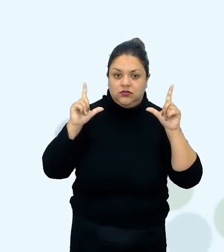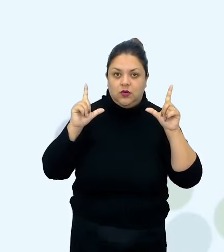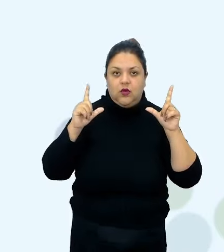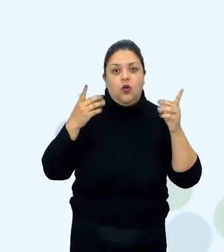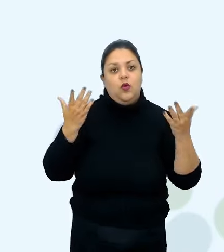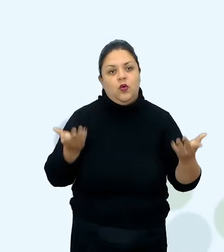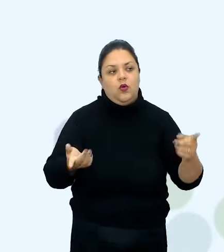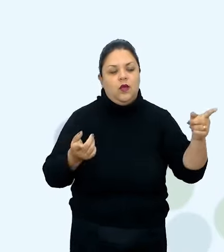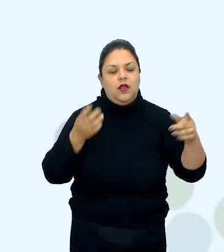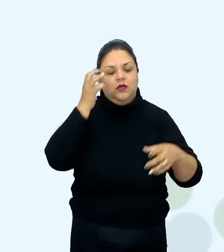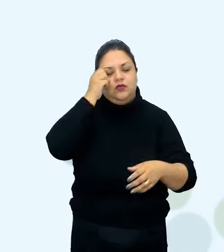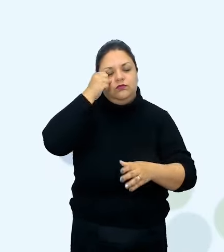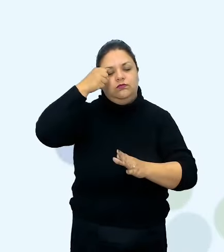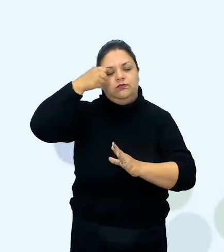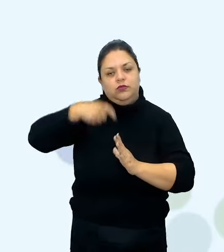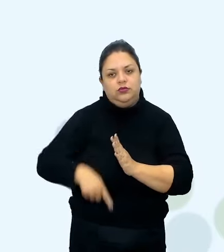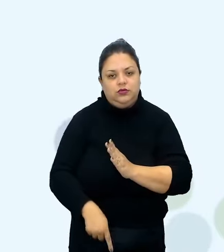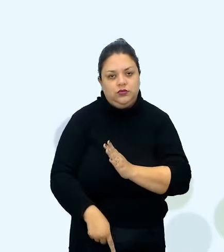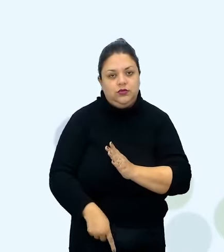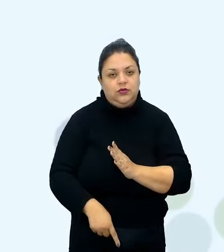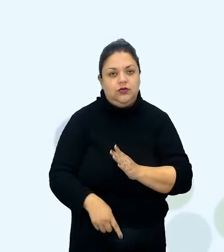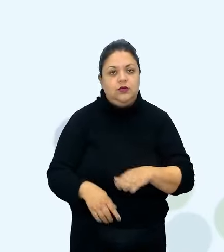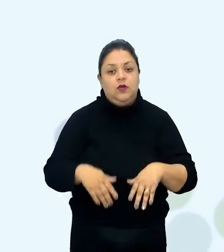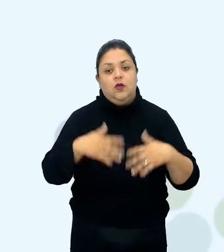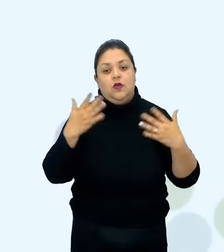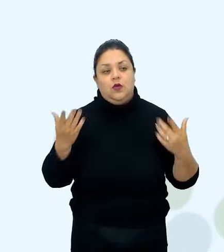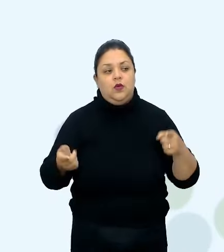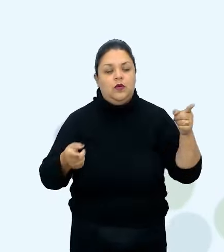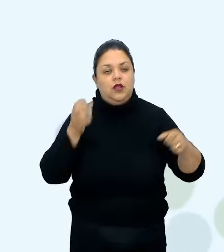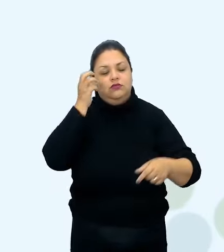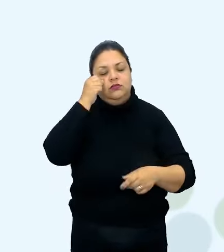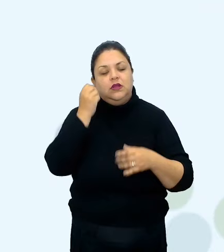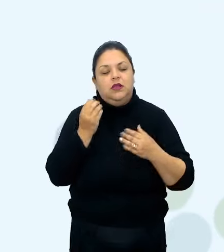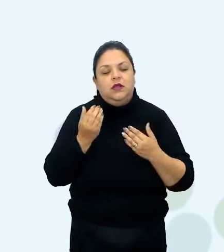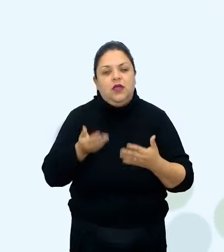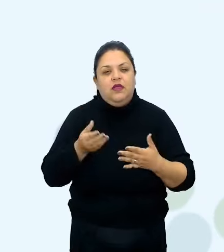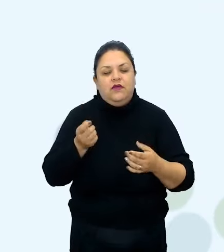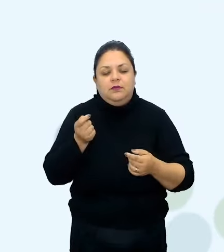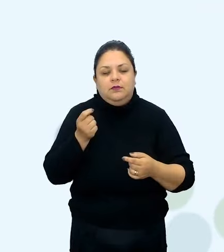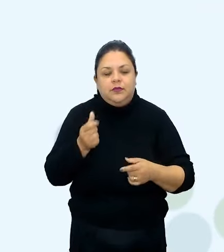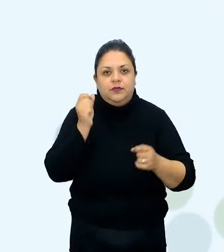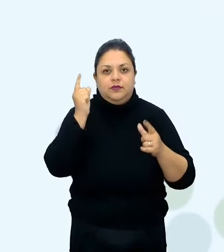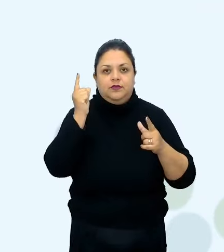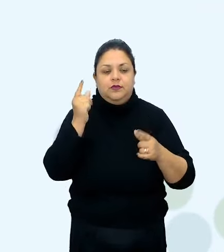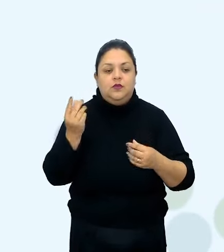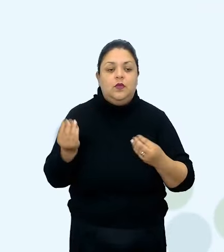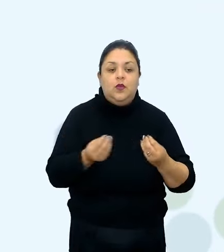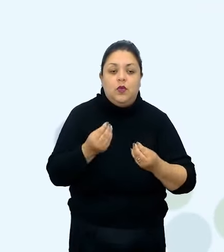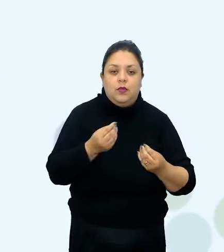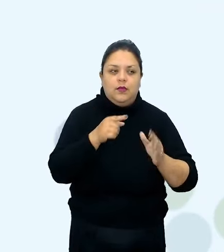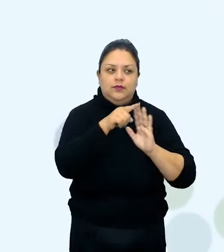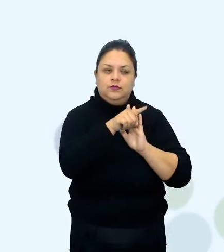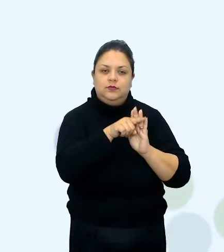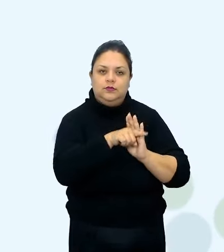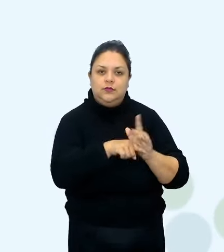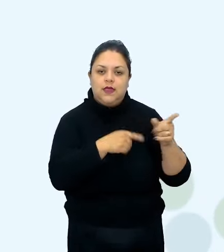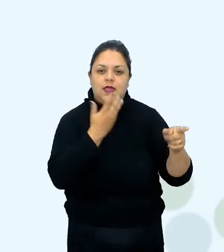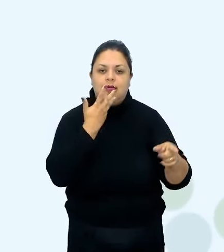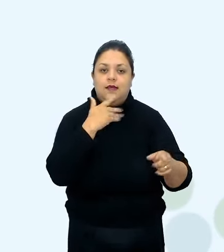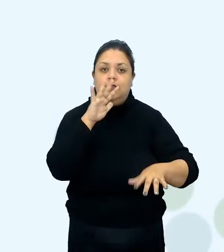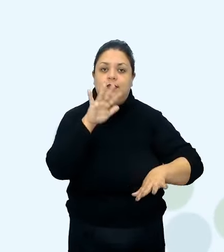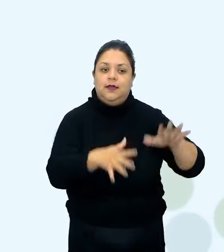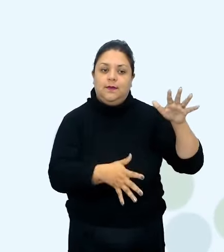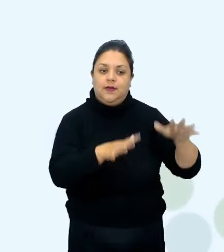dormindo profundamente, né? Ou se o sono é leve. Então, isso vai de acordo com crianças que às vezes